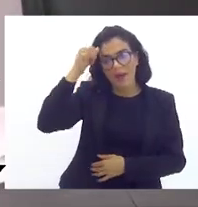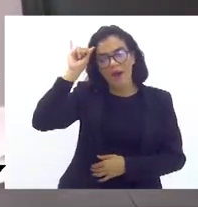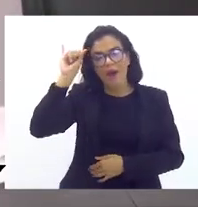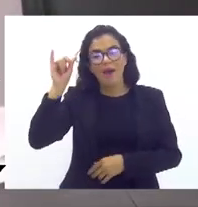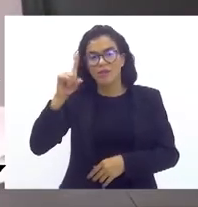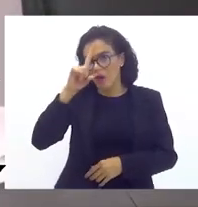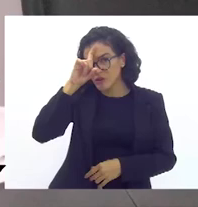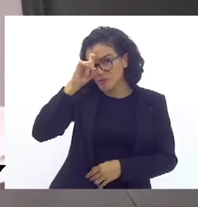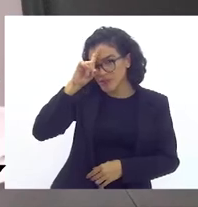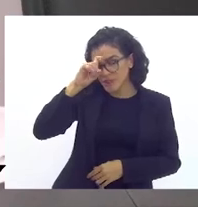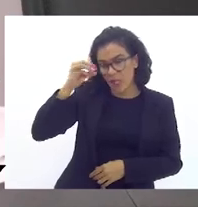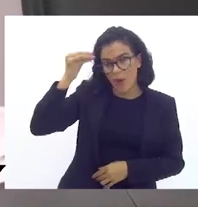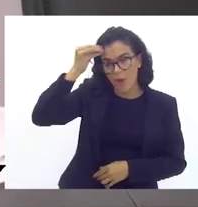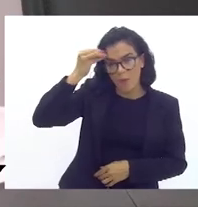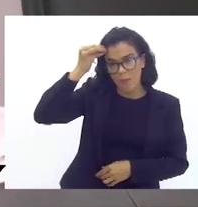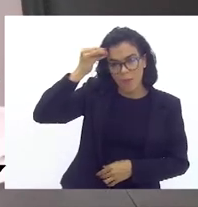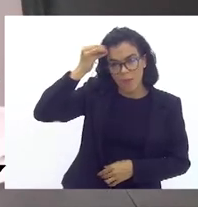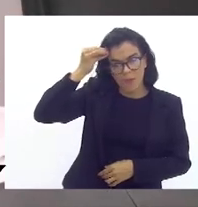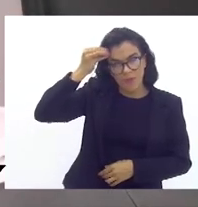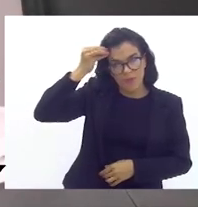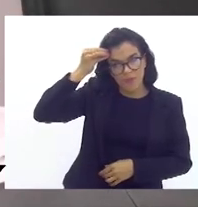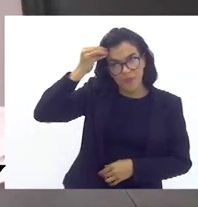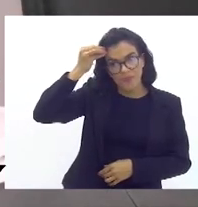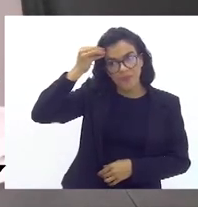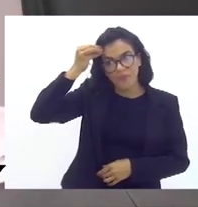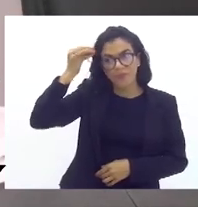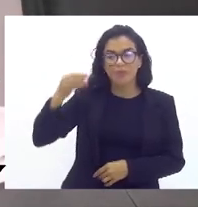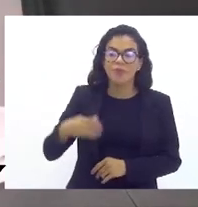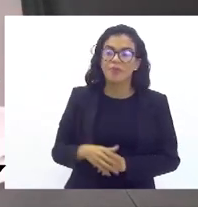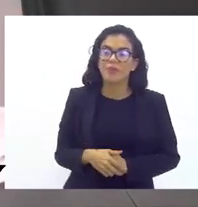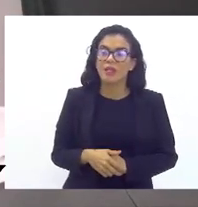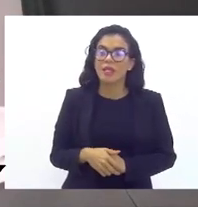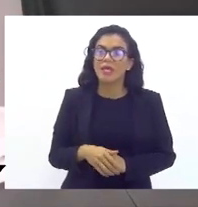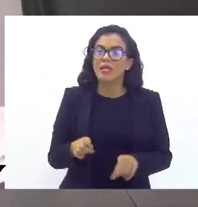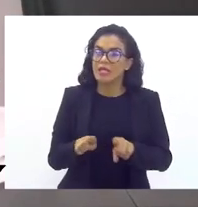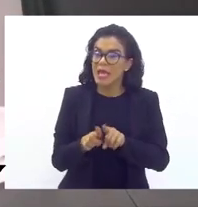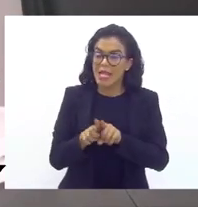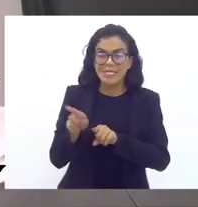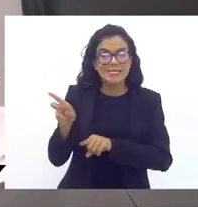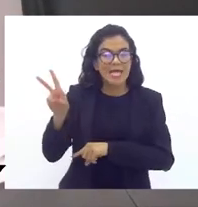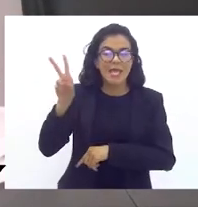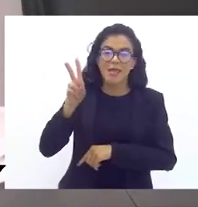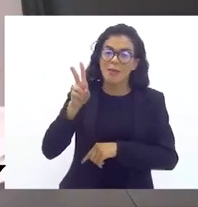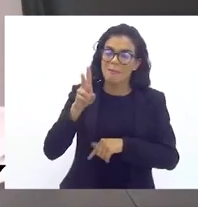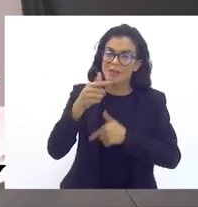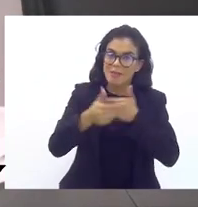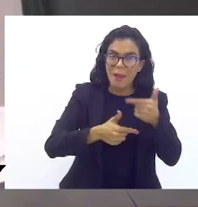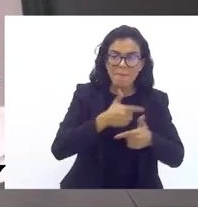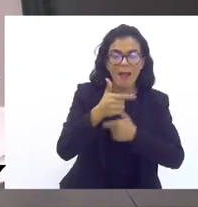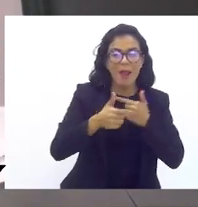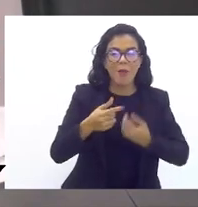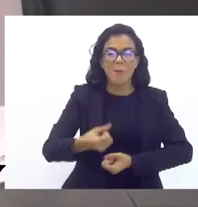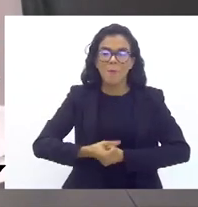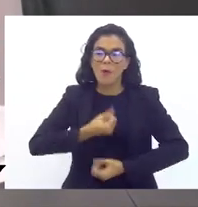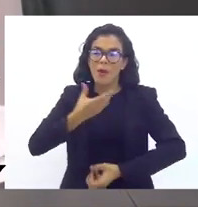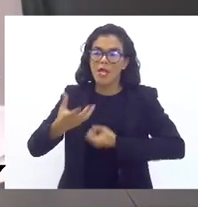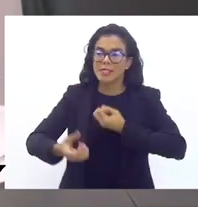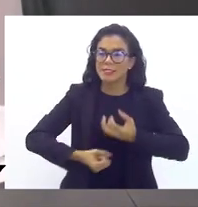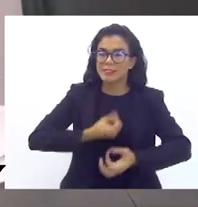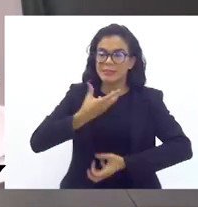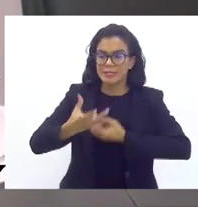outra forma também de prisão e que geralmente faz grandes intervenções geralmente com poesias também